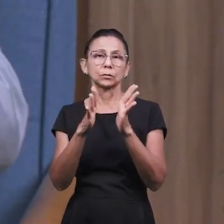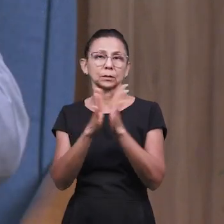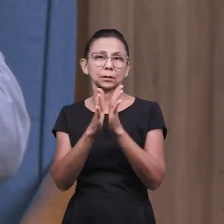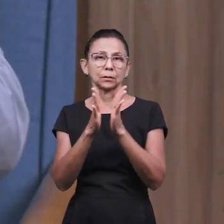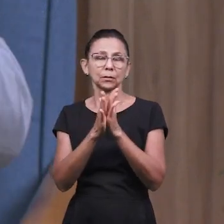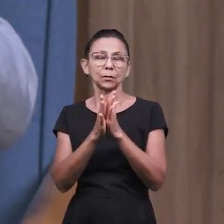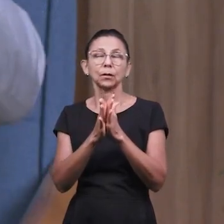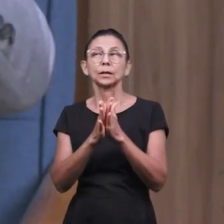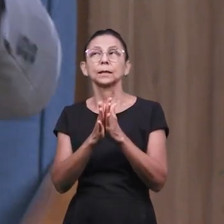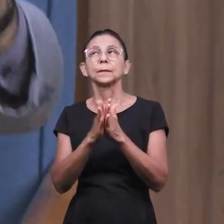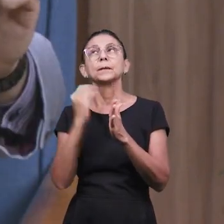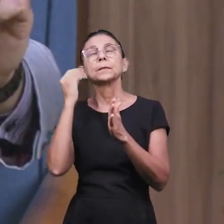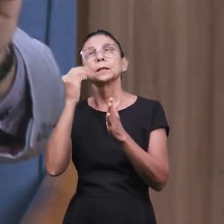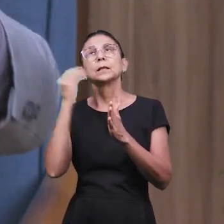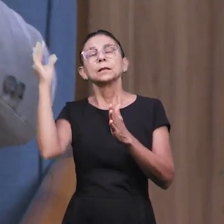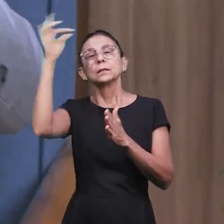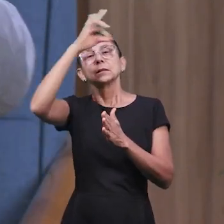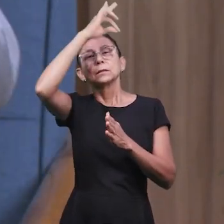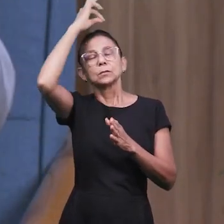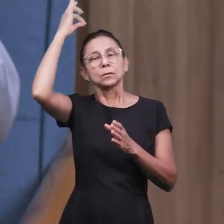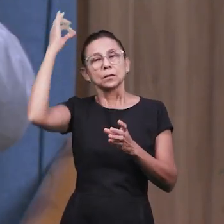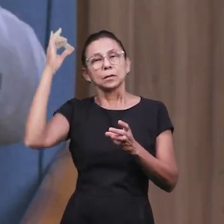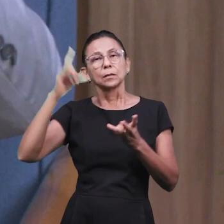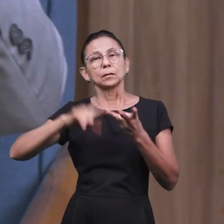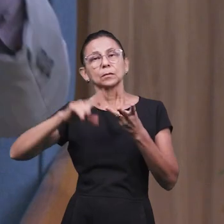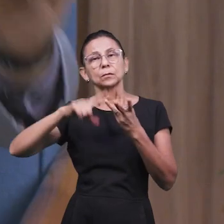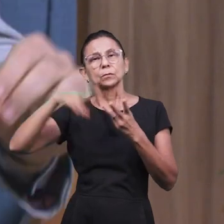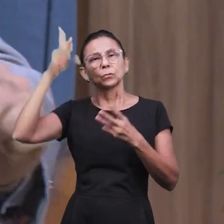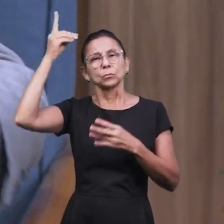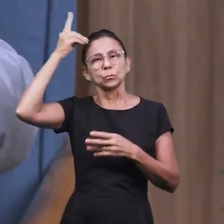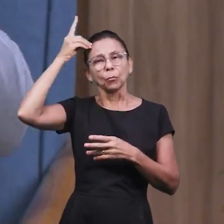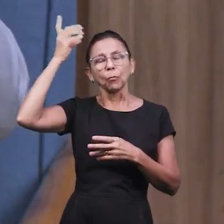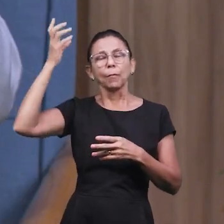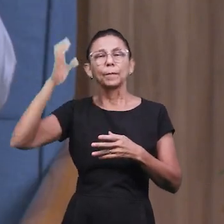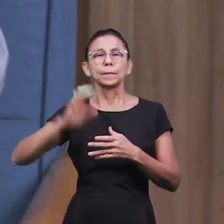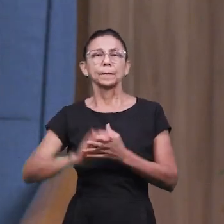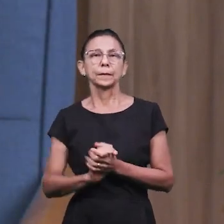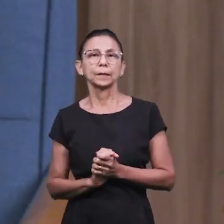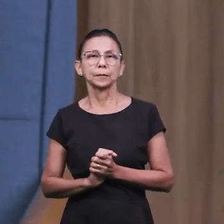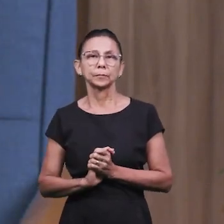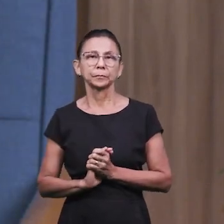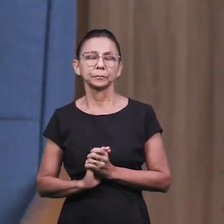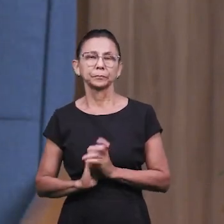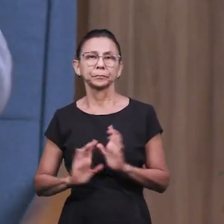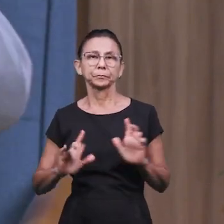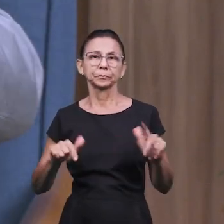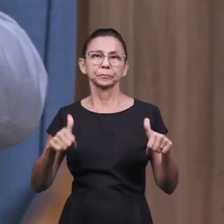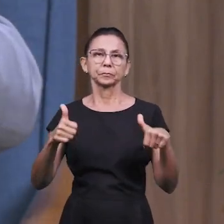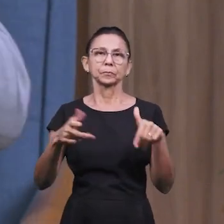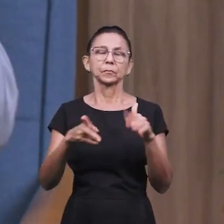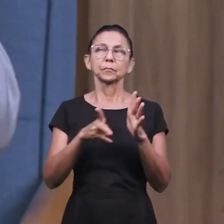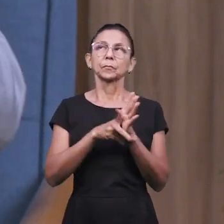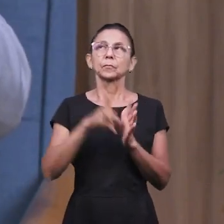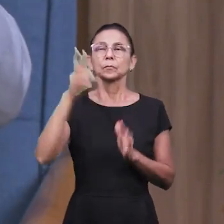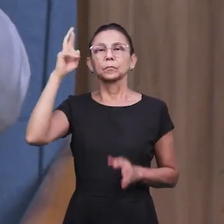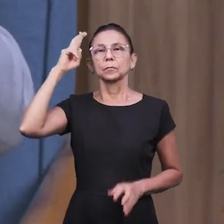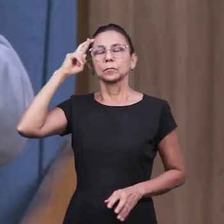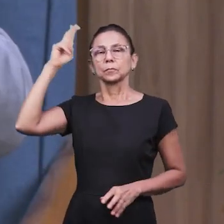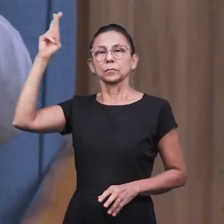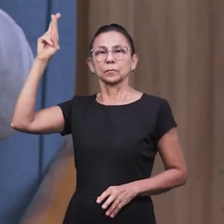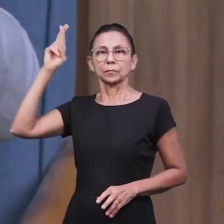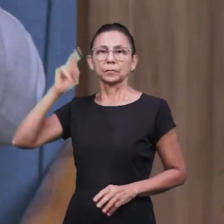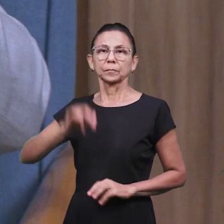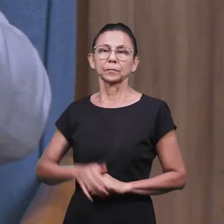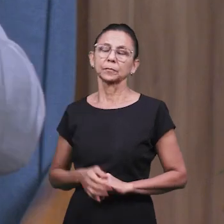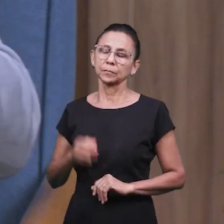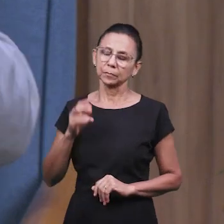você ora. Experiência com o Espírito Santo nos dons espirituais, na condução da vida, na ação de Deus, né? No sentido